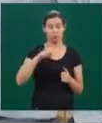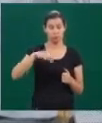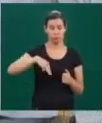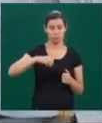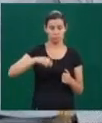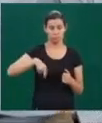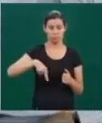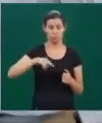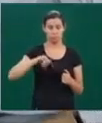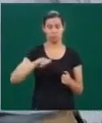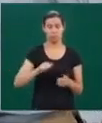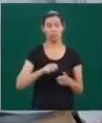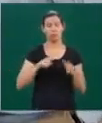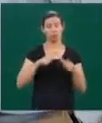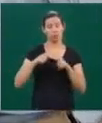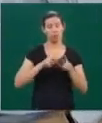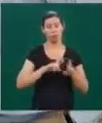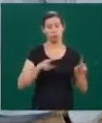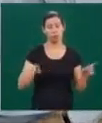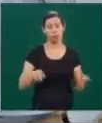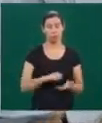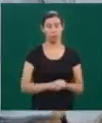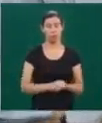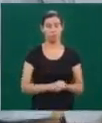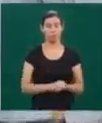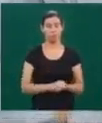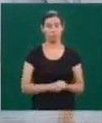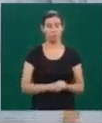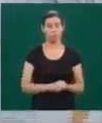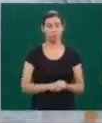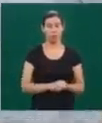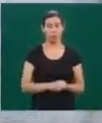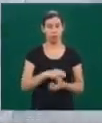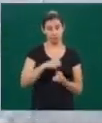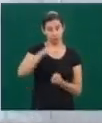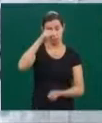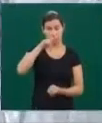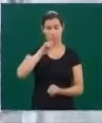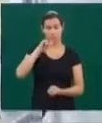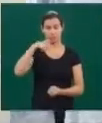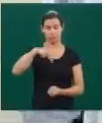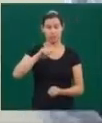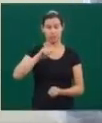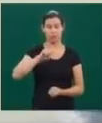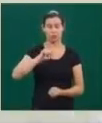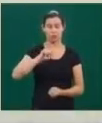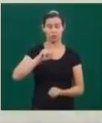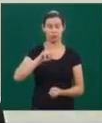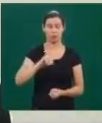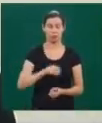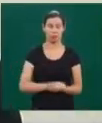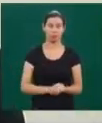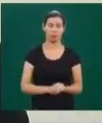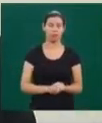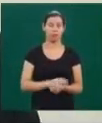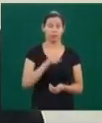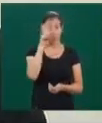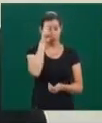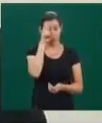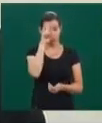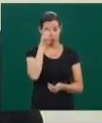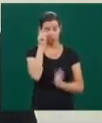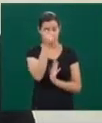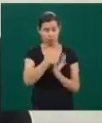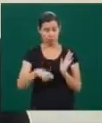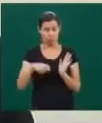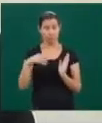serão no ginásio. Professor Kleber, muito obrigada pelas informações. Então é isso, pessoal. Lembrando que o prazo de inscrição